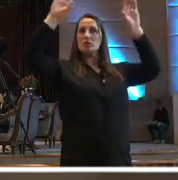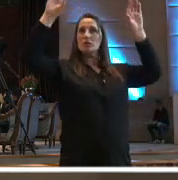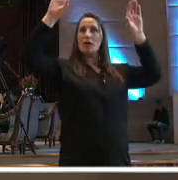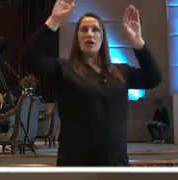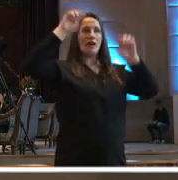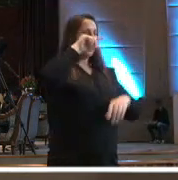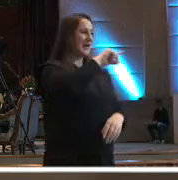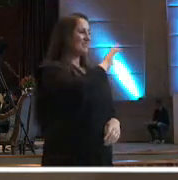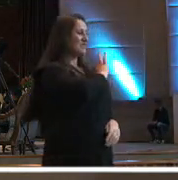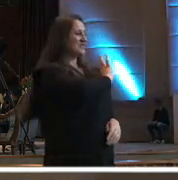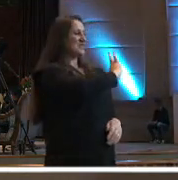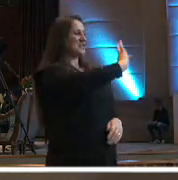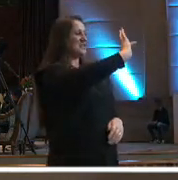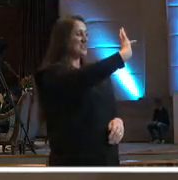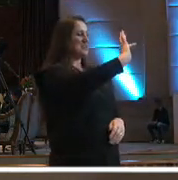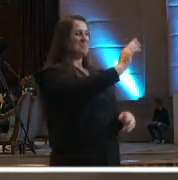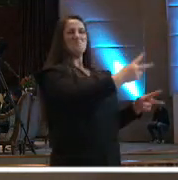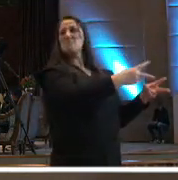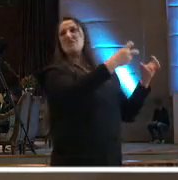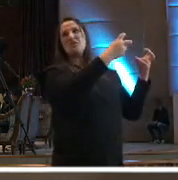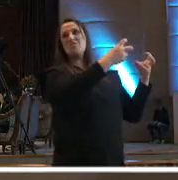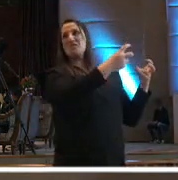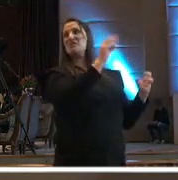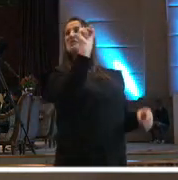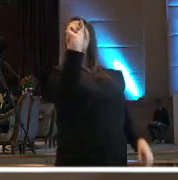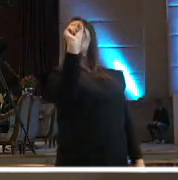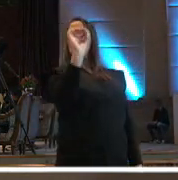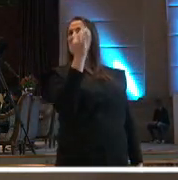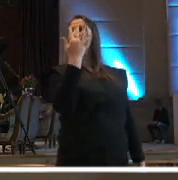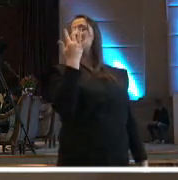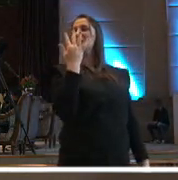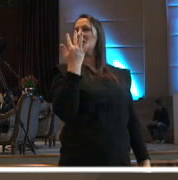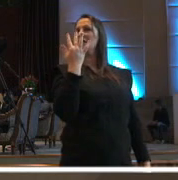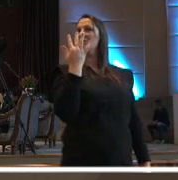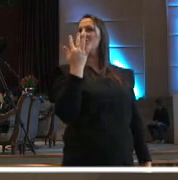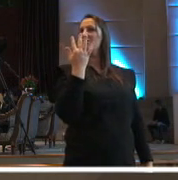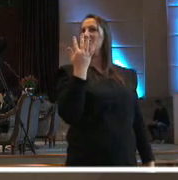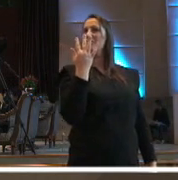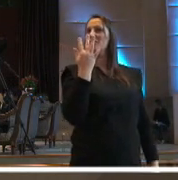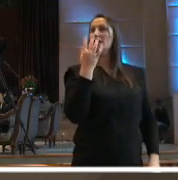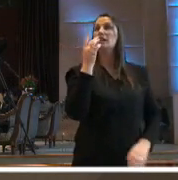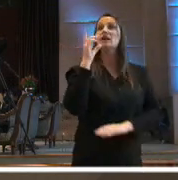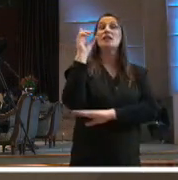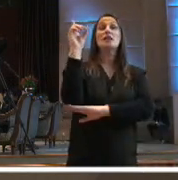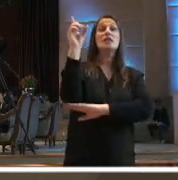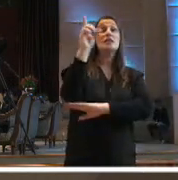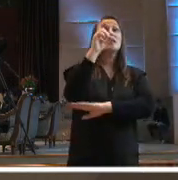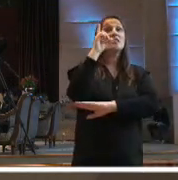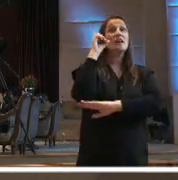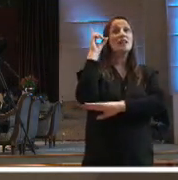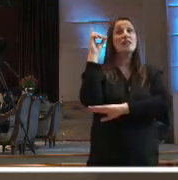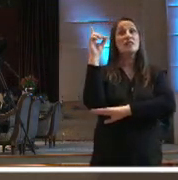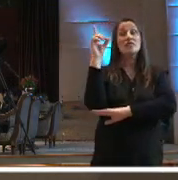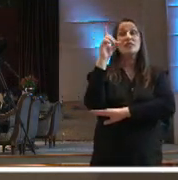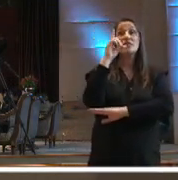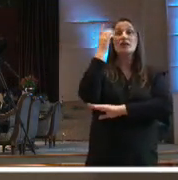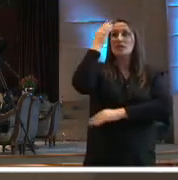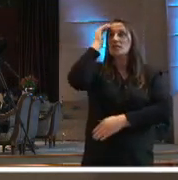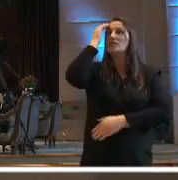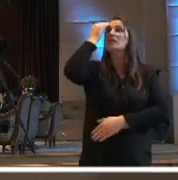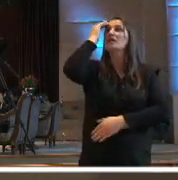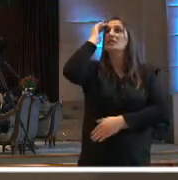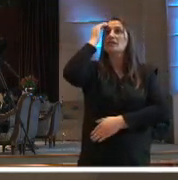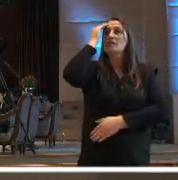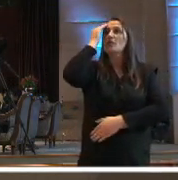não percebessem o que estava acontecendo. E foi isso que Davi compreendeu, que não foi apenas